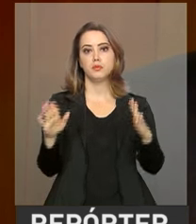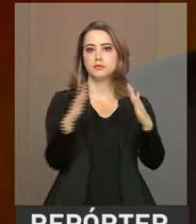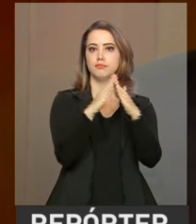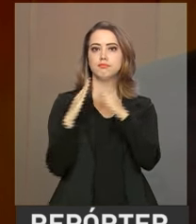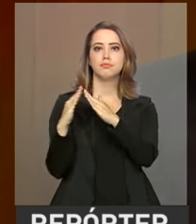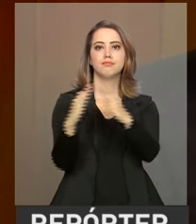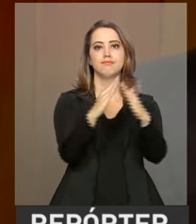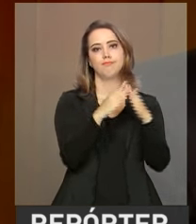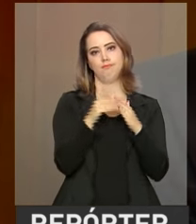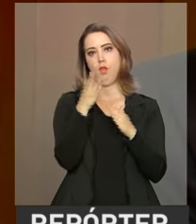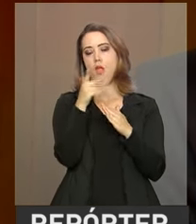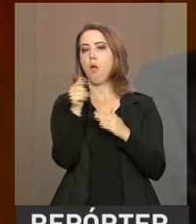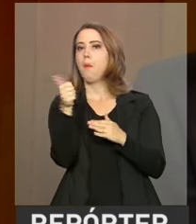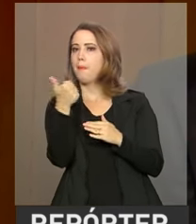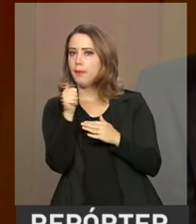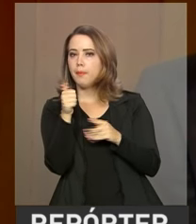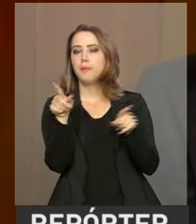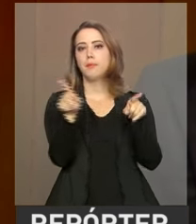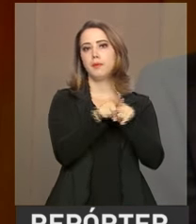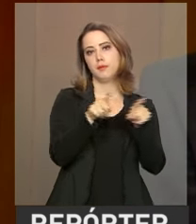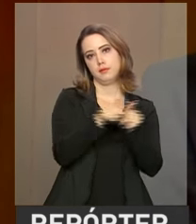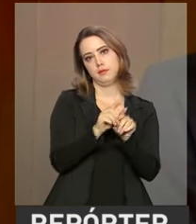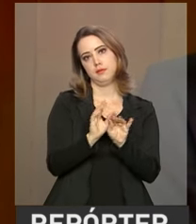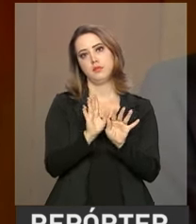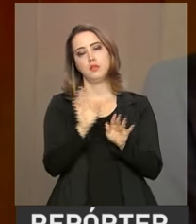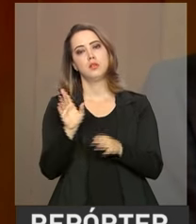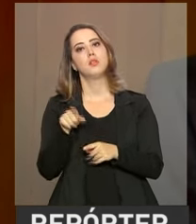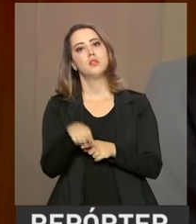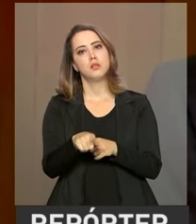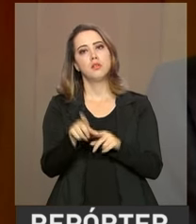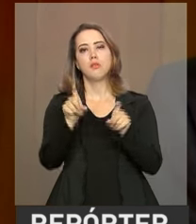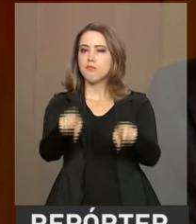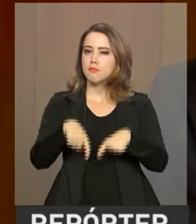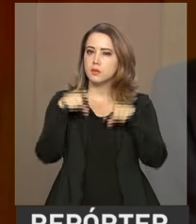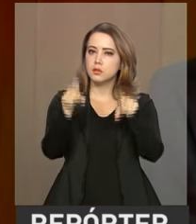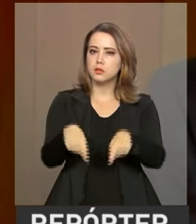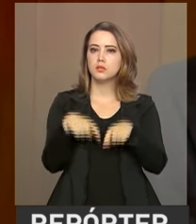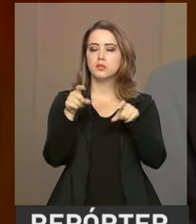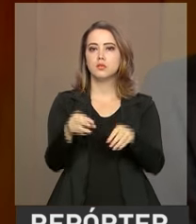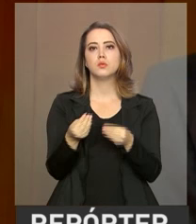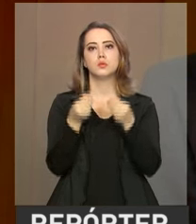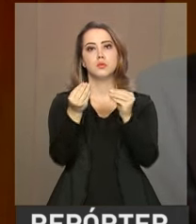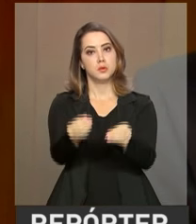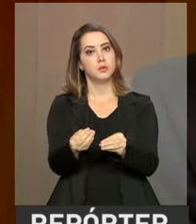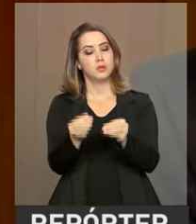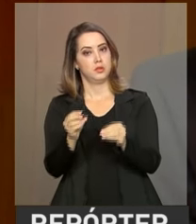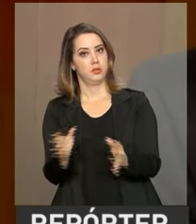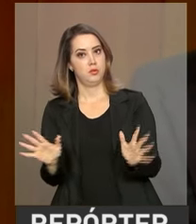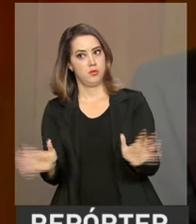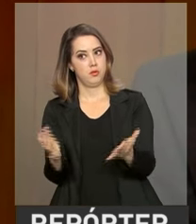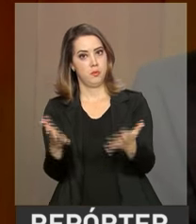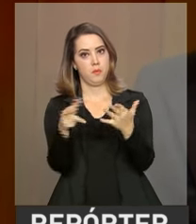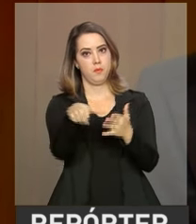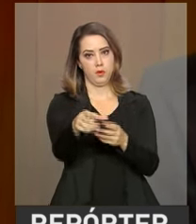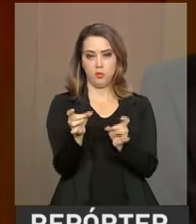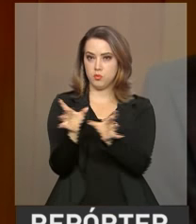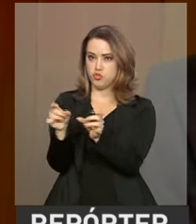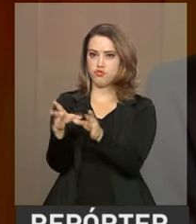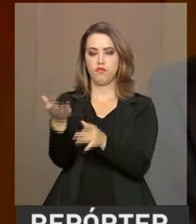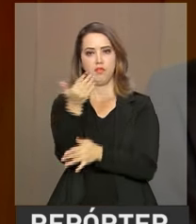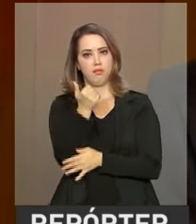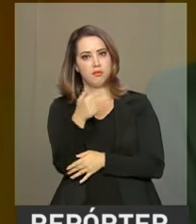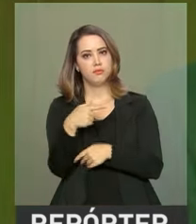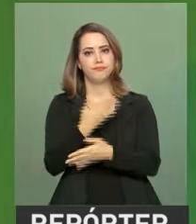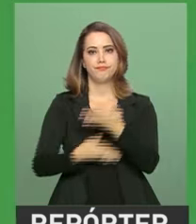para o consumo humano, como também estejam na área rural para garantir produção, para o consumo e para a comercialização